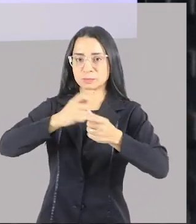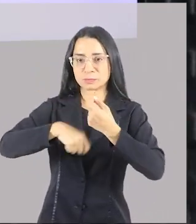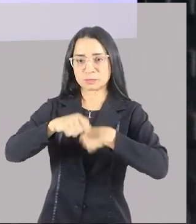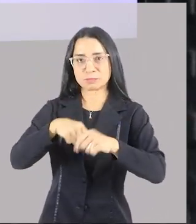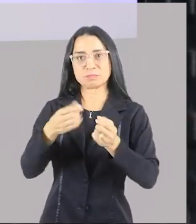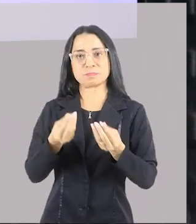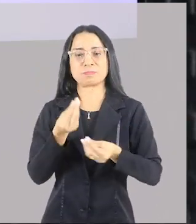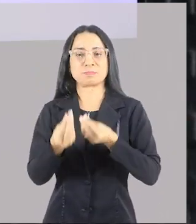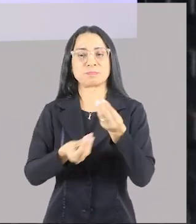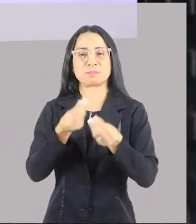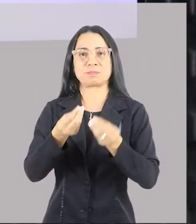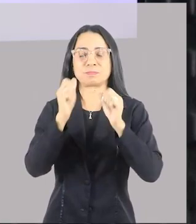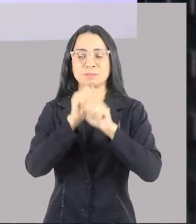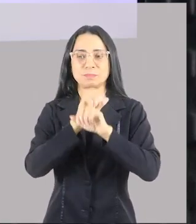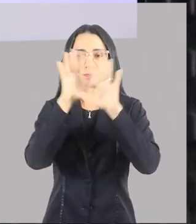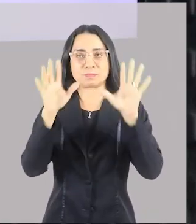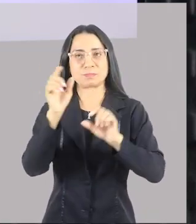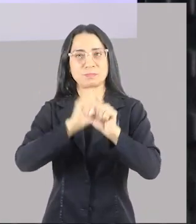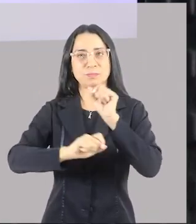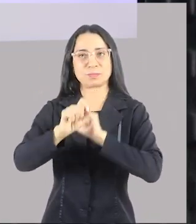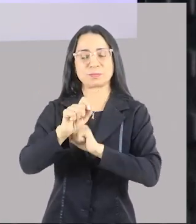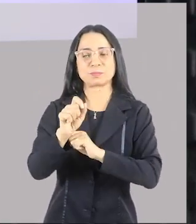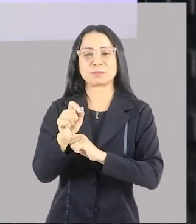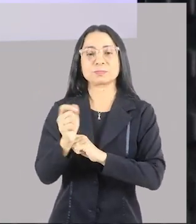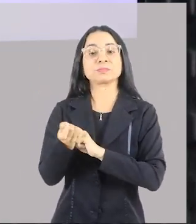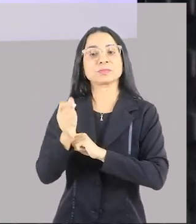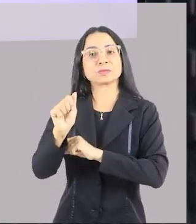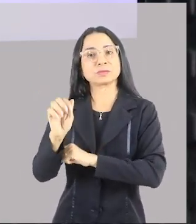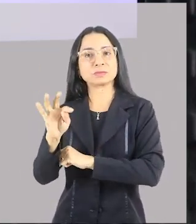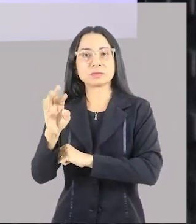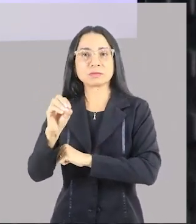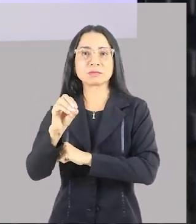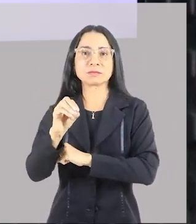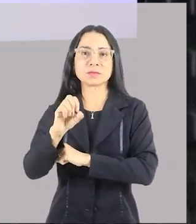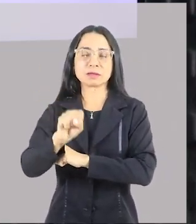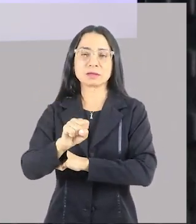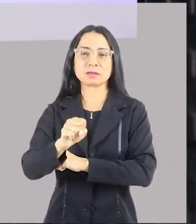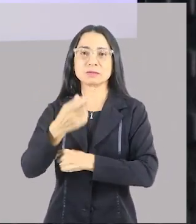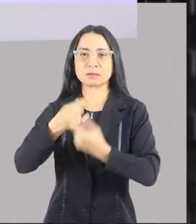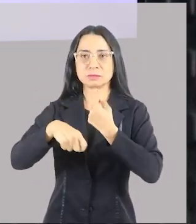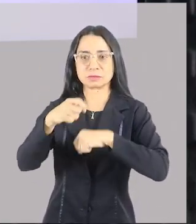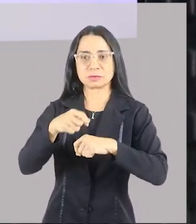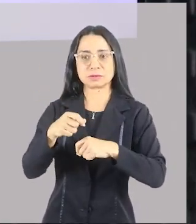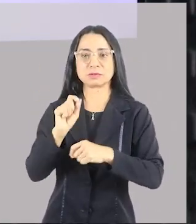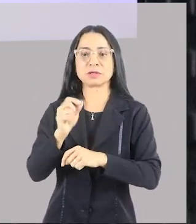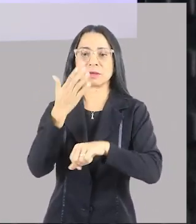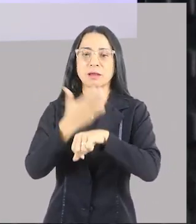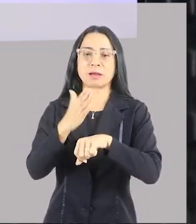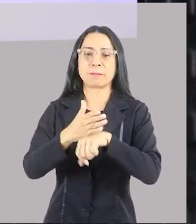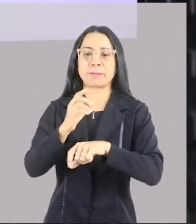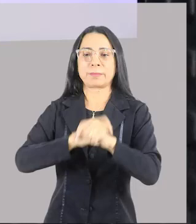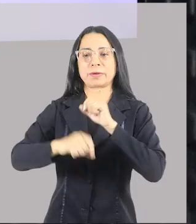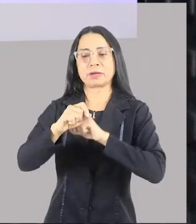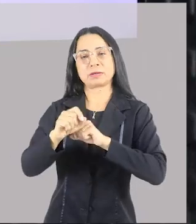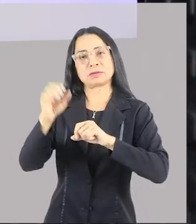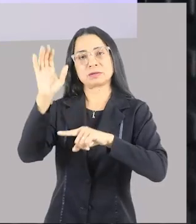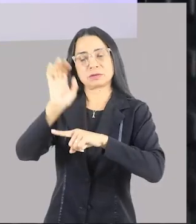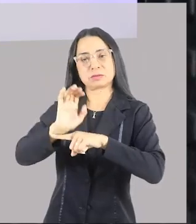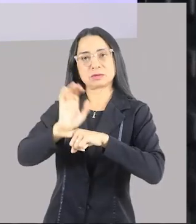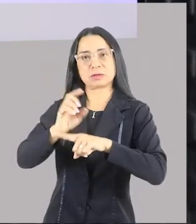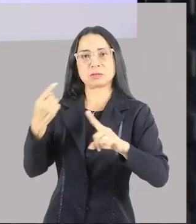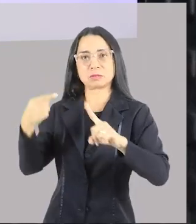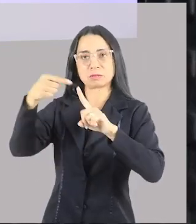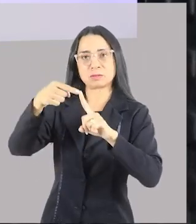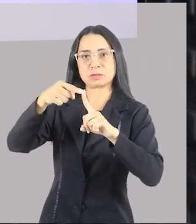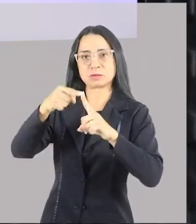é por meio, claro, dos atos administrativos, que é o exercício dessa função administrativa do Estado, que é o